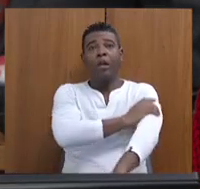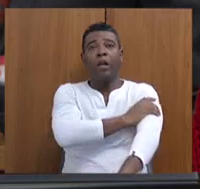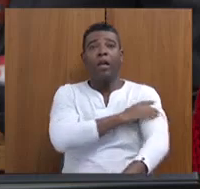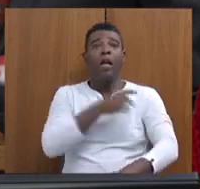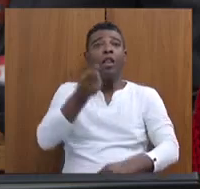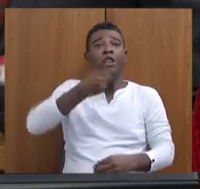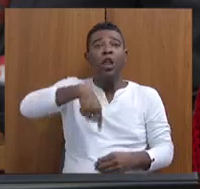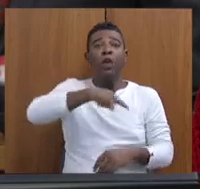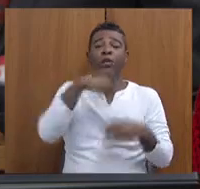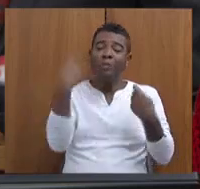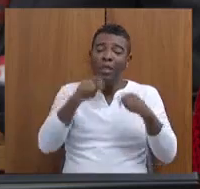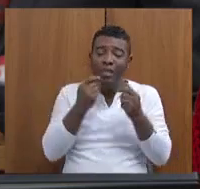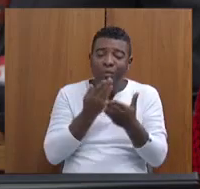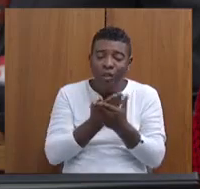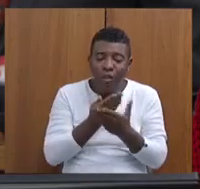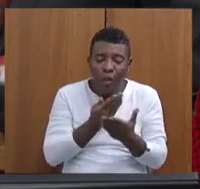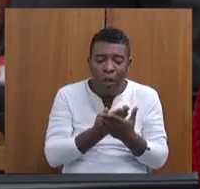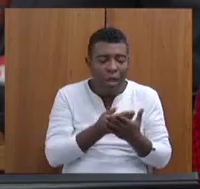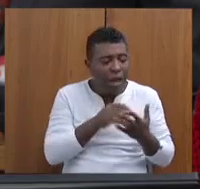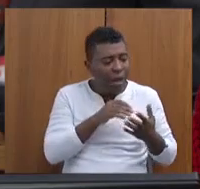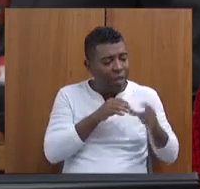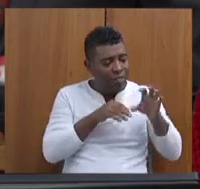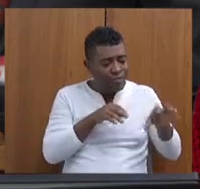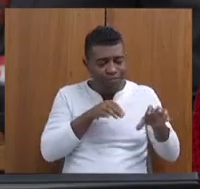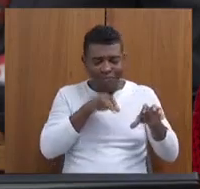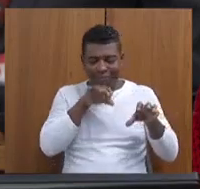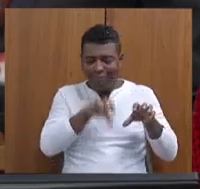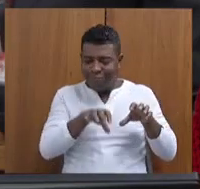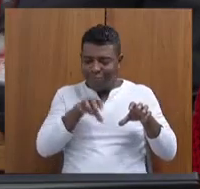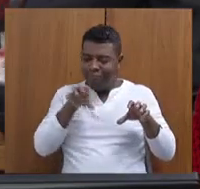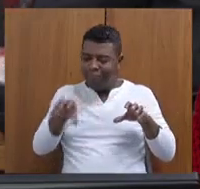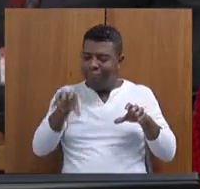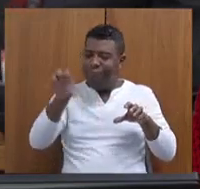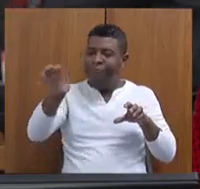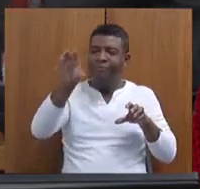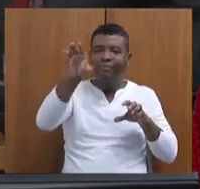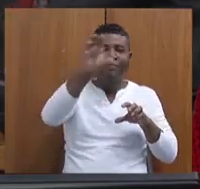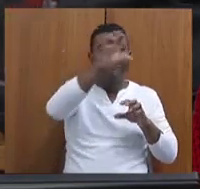é tributária para a gente incentivar aquele setor